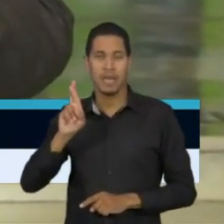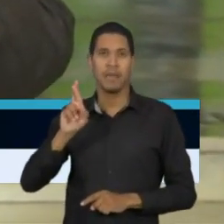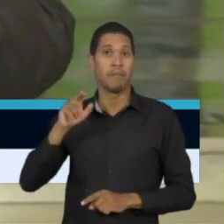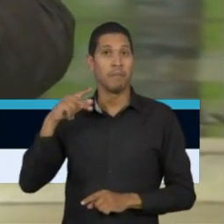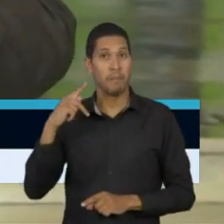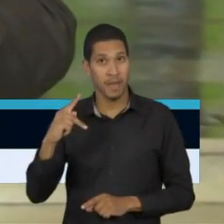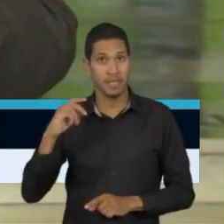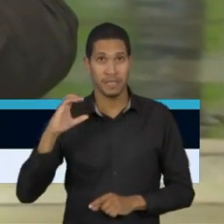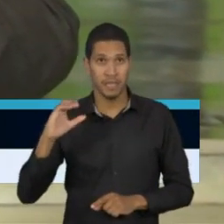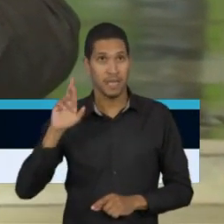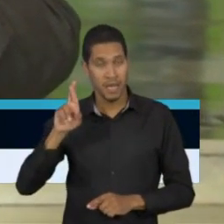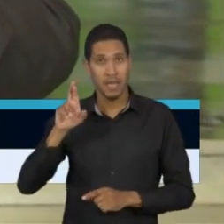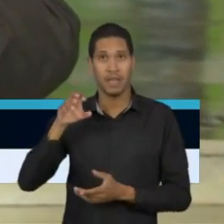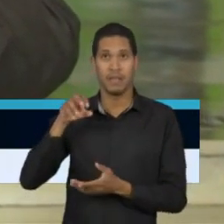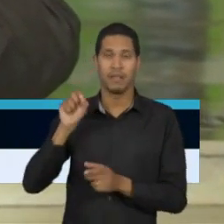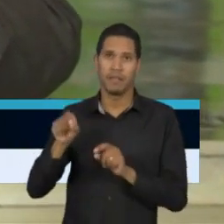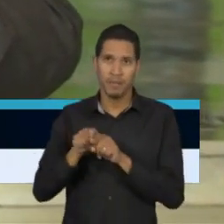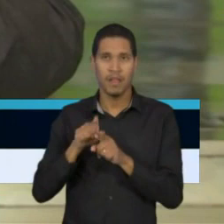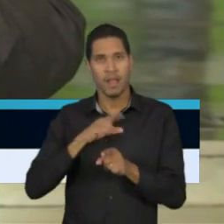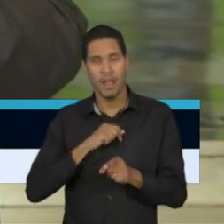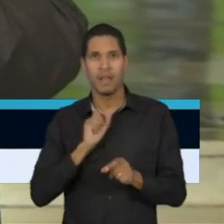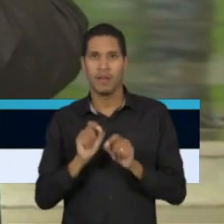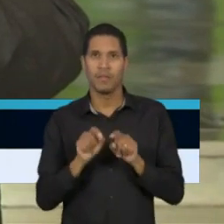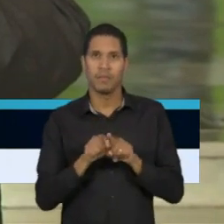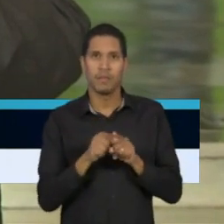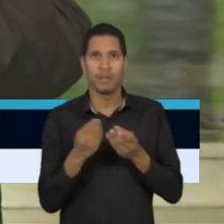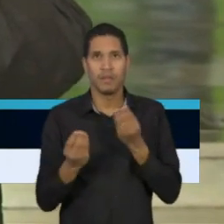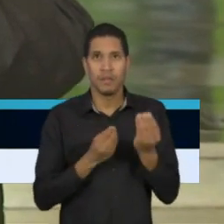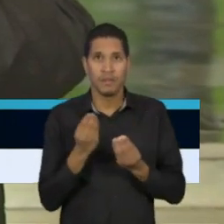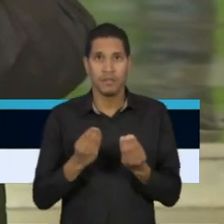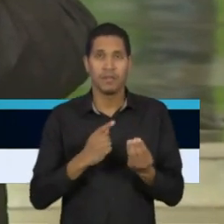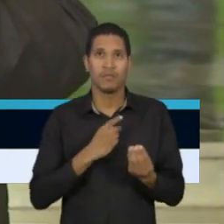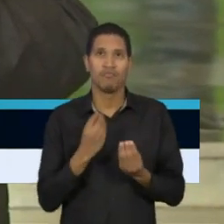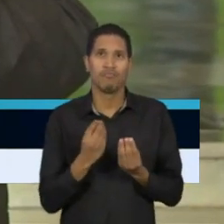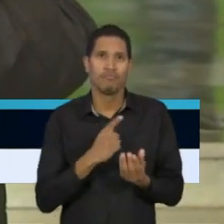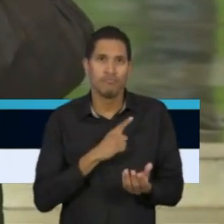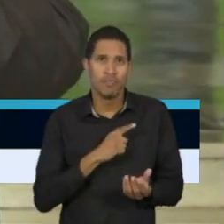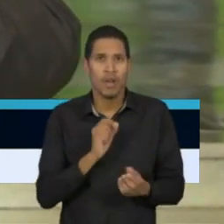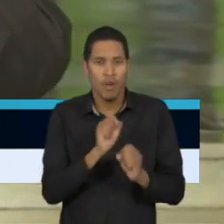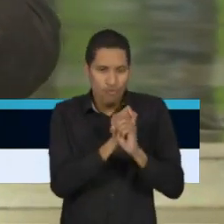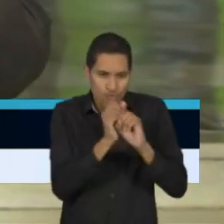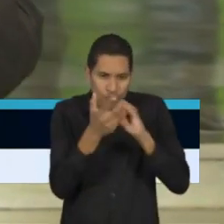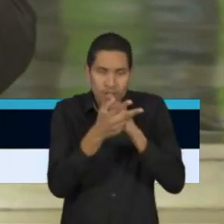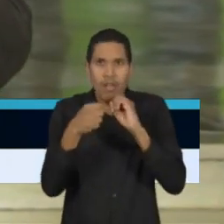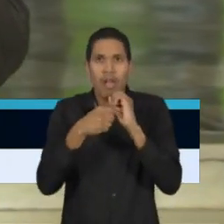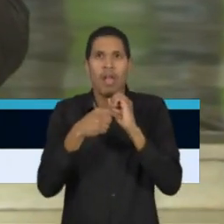é um exame que detecta no DNA do vírus